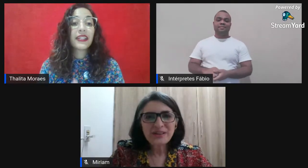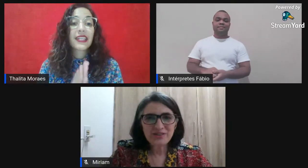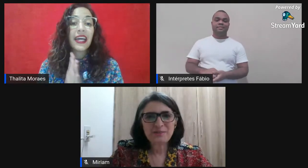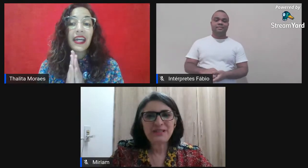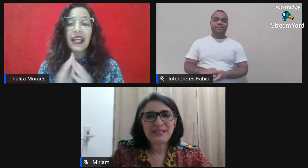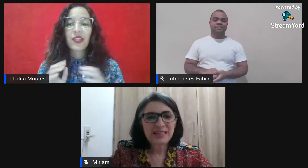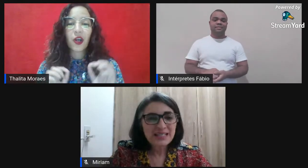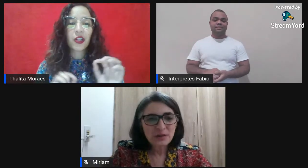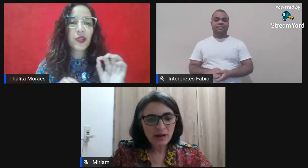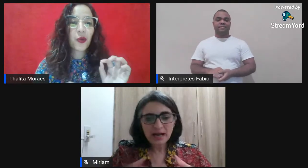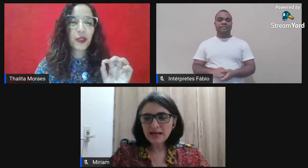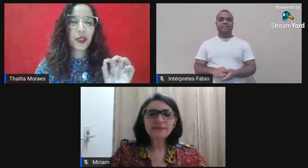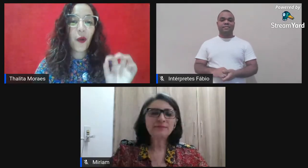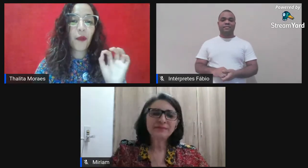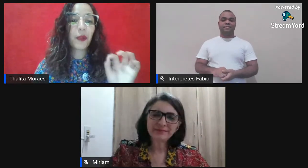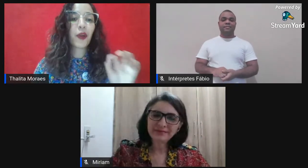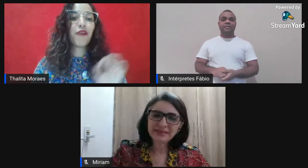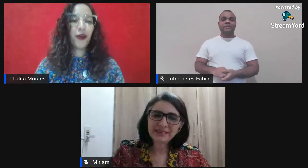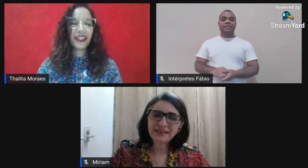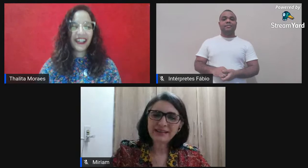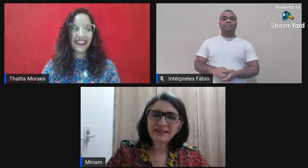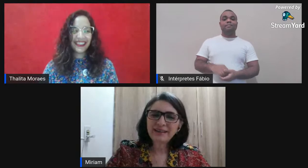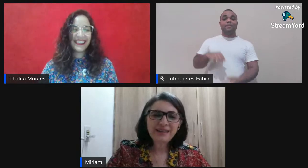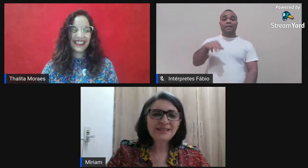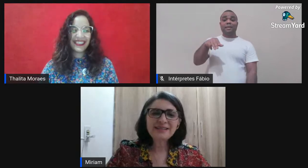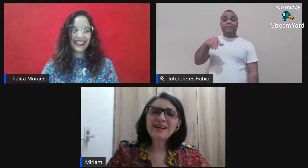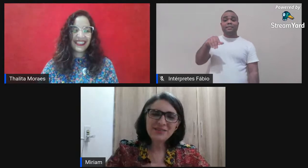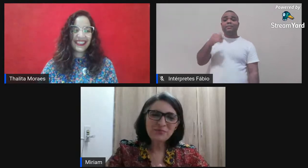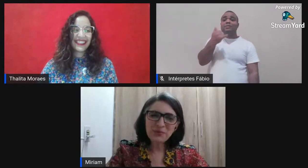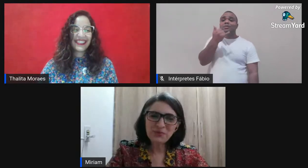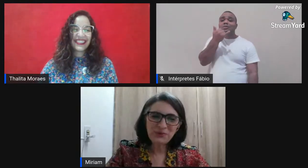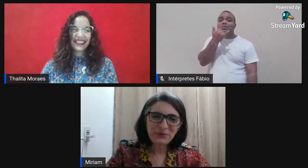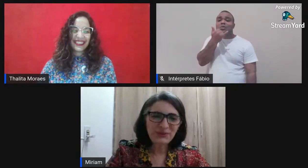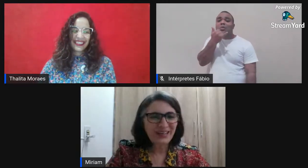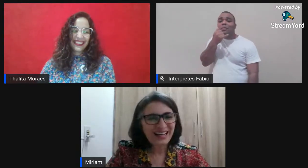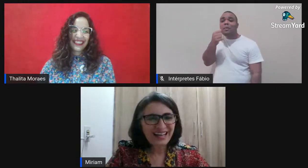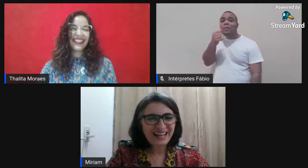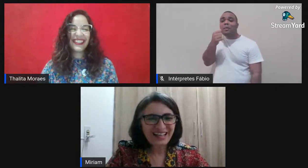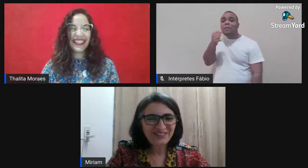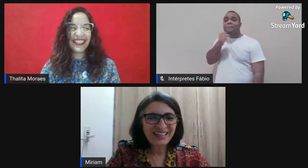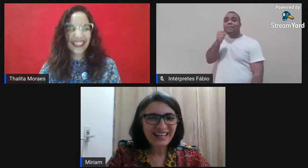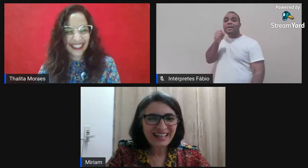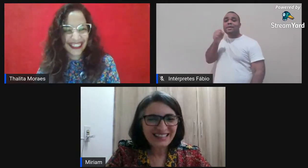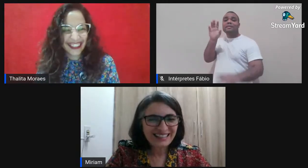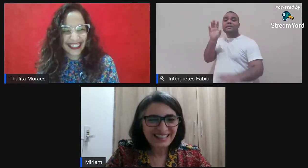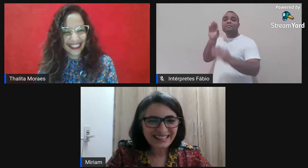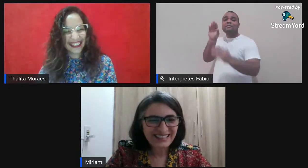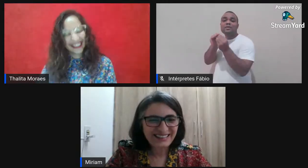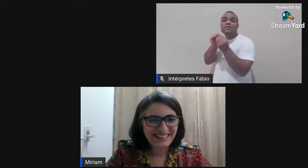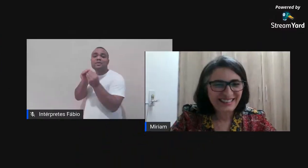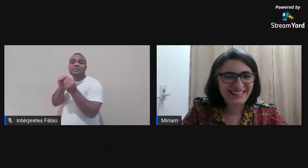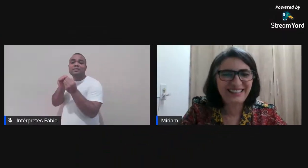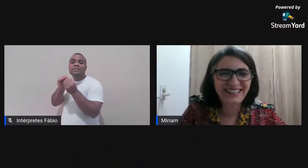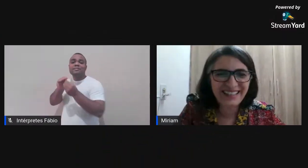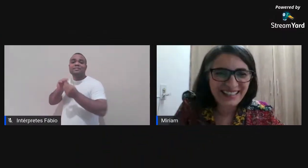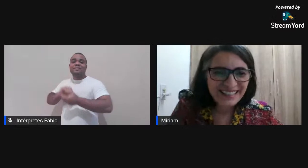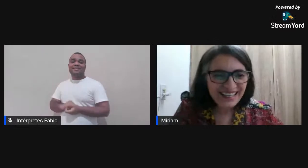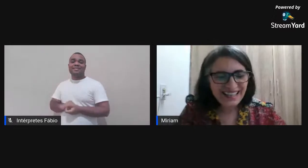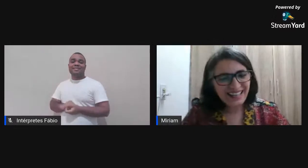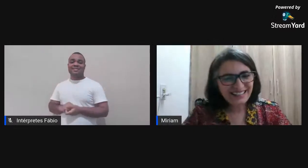Miriam, só desculpa te interromper o microfone. Olá, Ah, obrigada, Thalita.